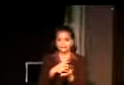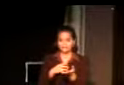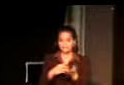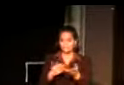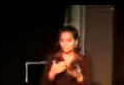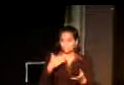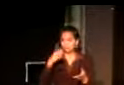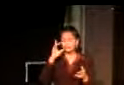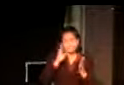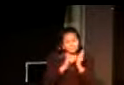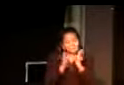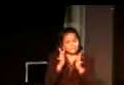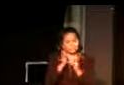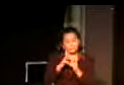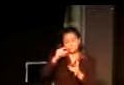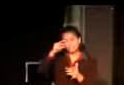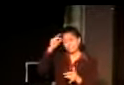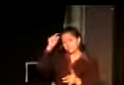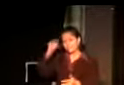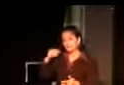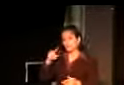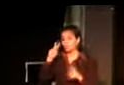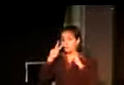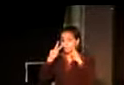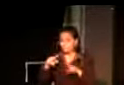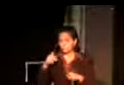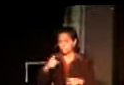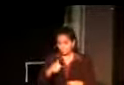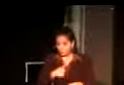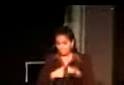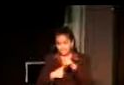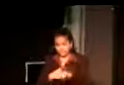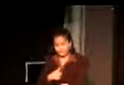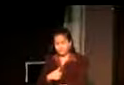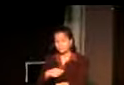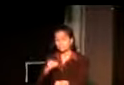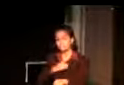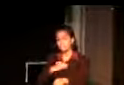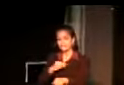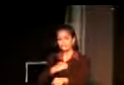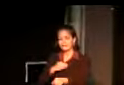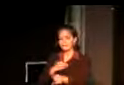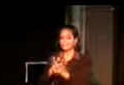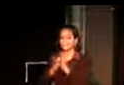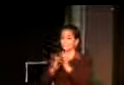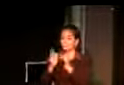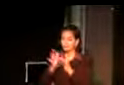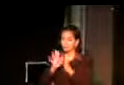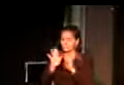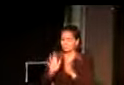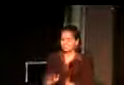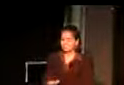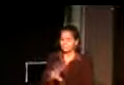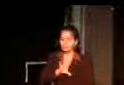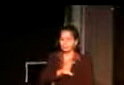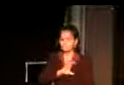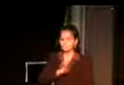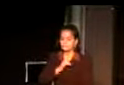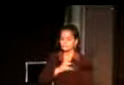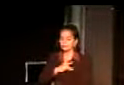e eu mortos nos delitos e pecados ele fazia com amor e misericórdia